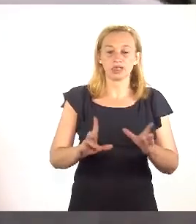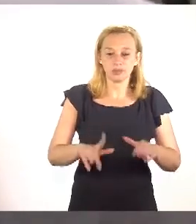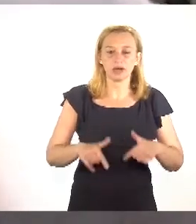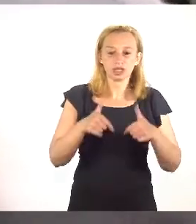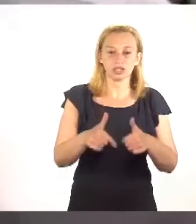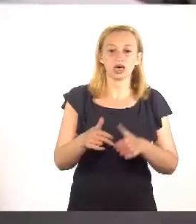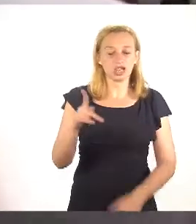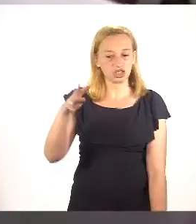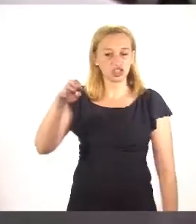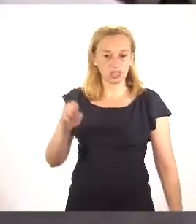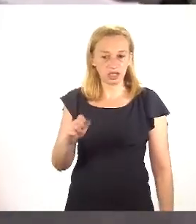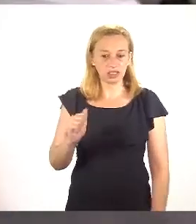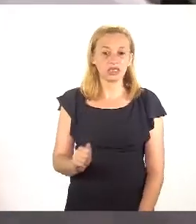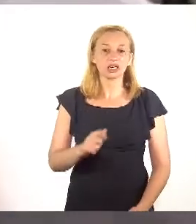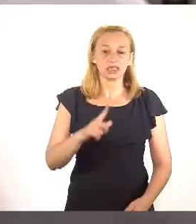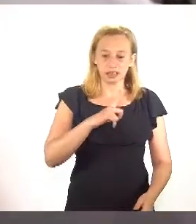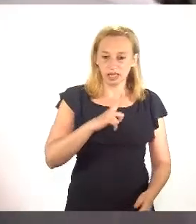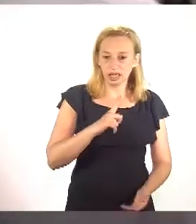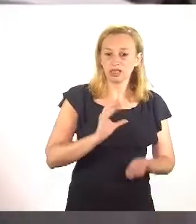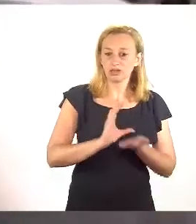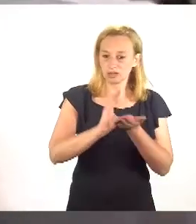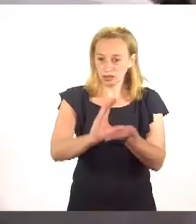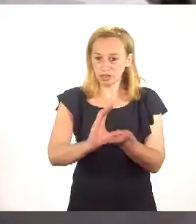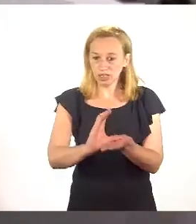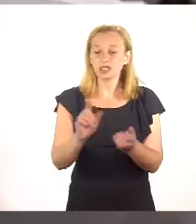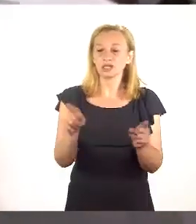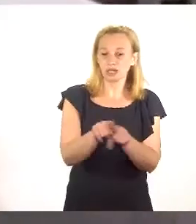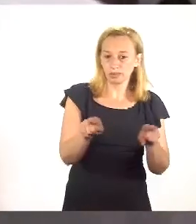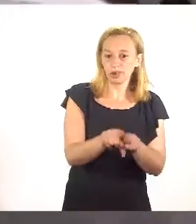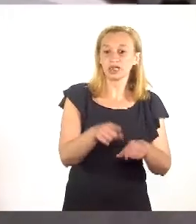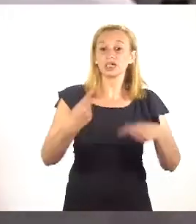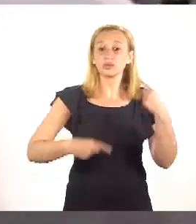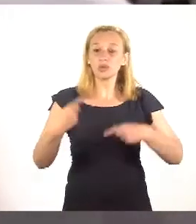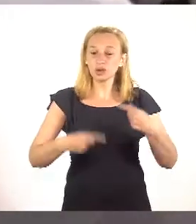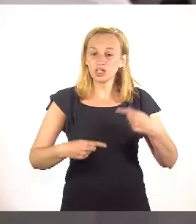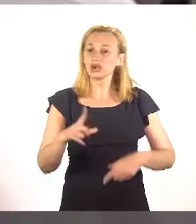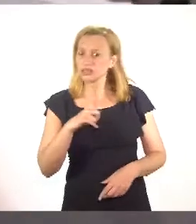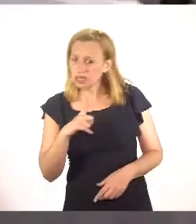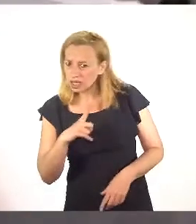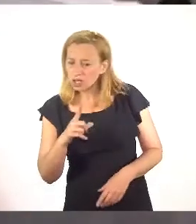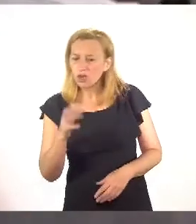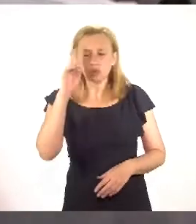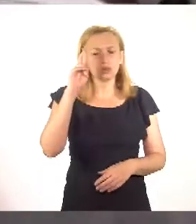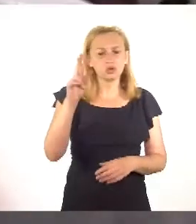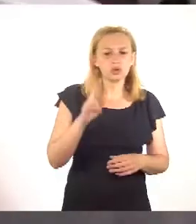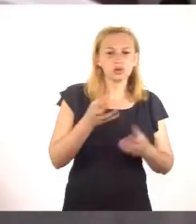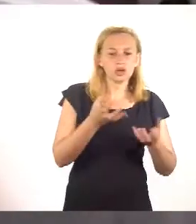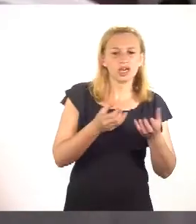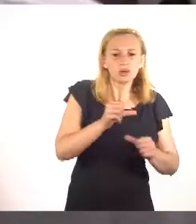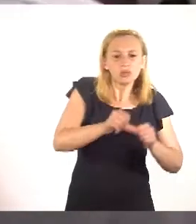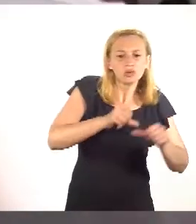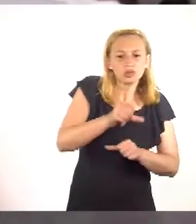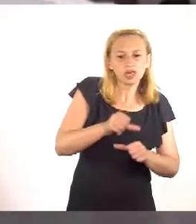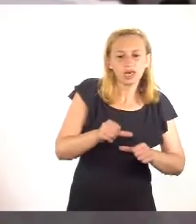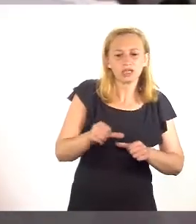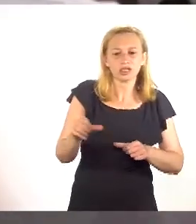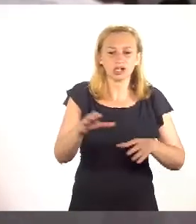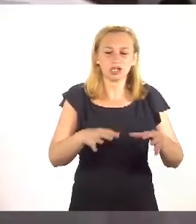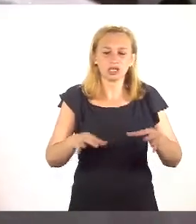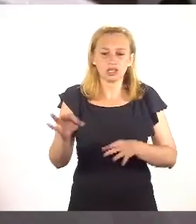tem autonomia financeira e autonomia política, ela também tem? O senhor pretende promover alguma mudança na organização